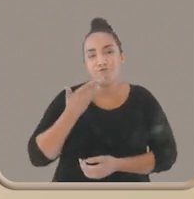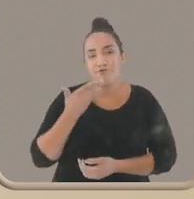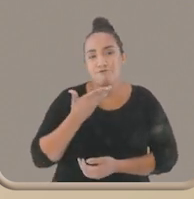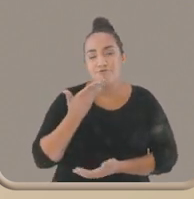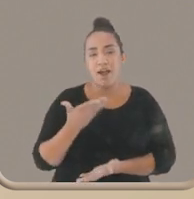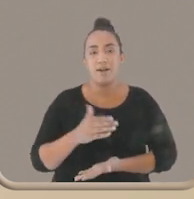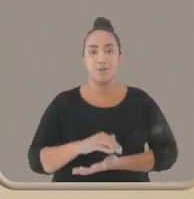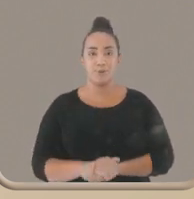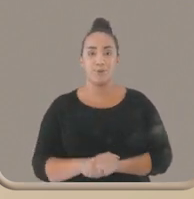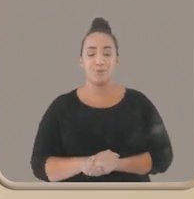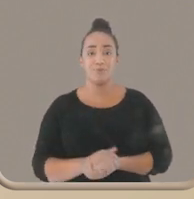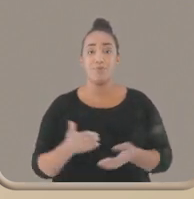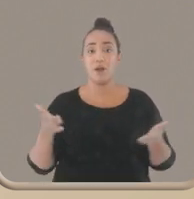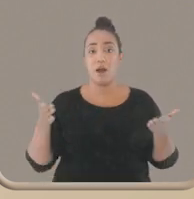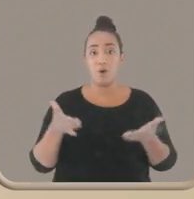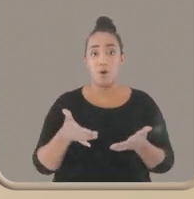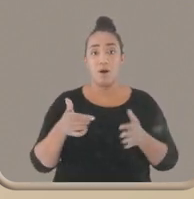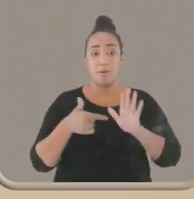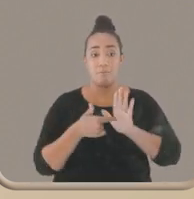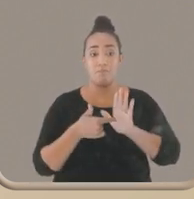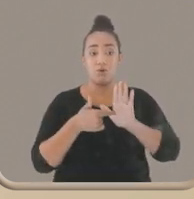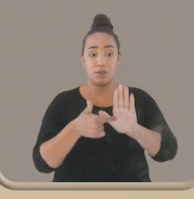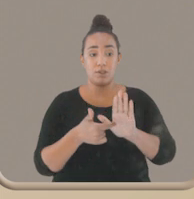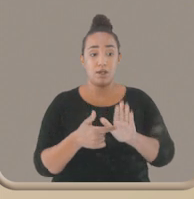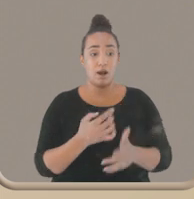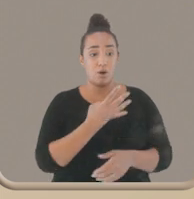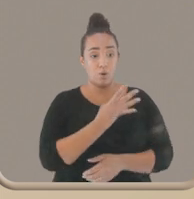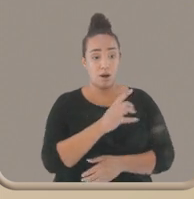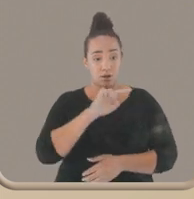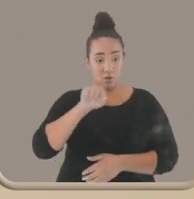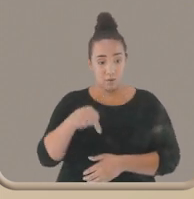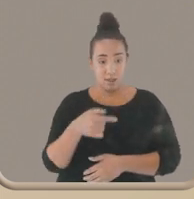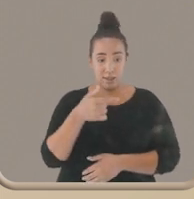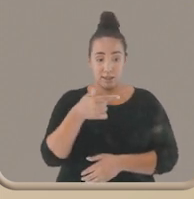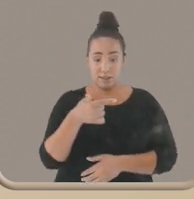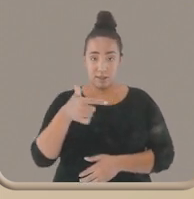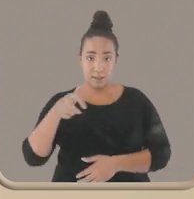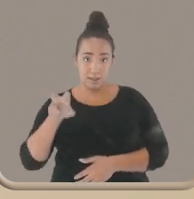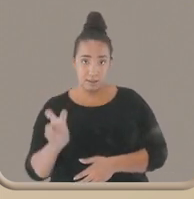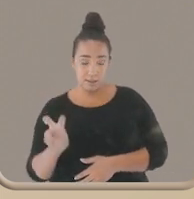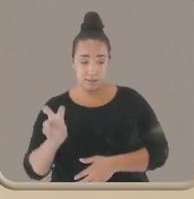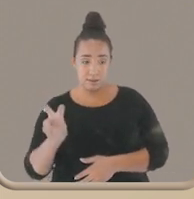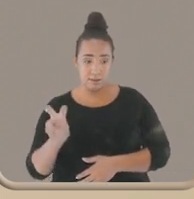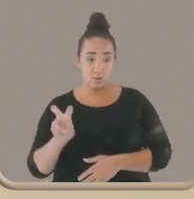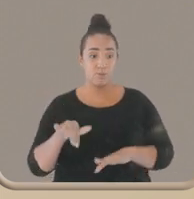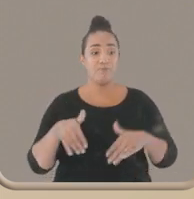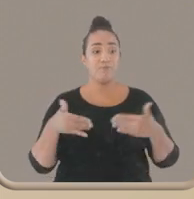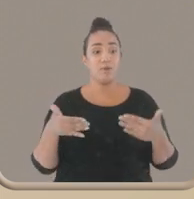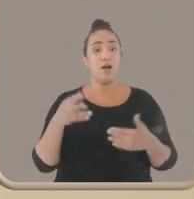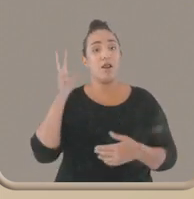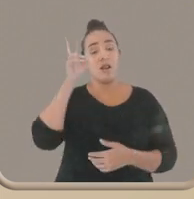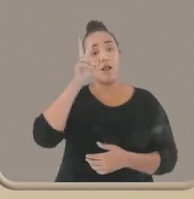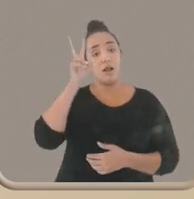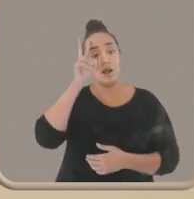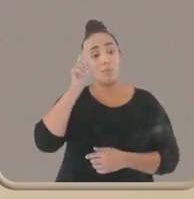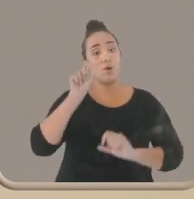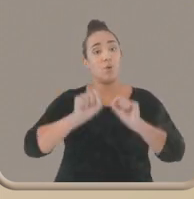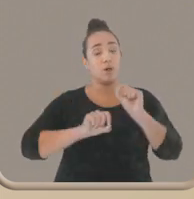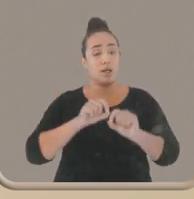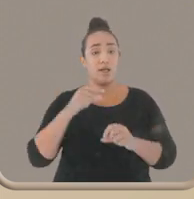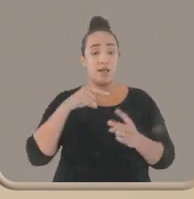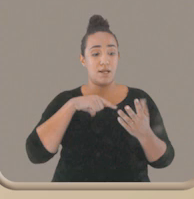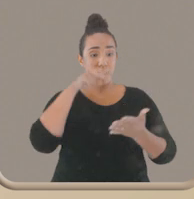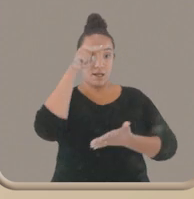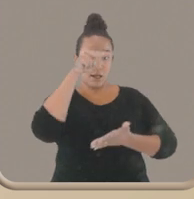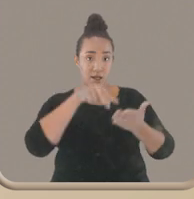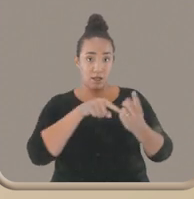não? Agora, vamos representar 4,75. Então, lembrando as duas formas